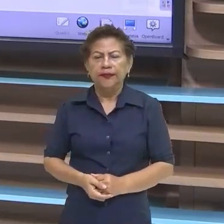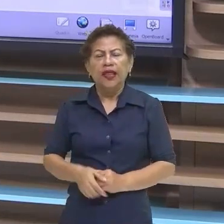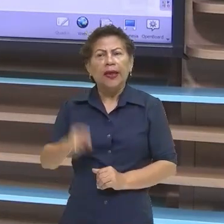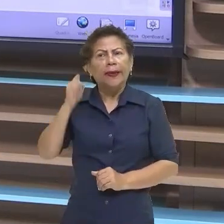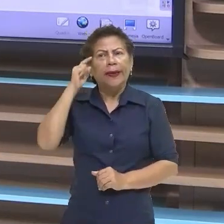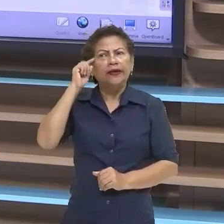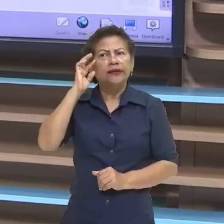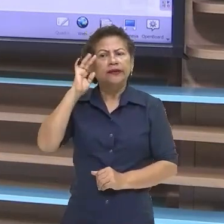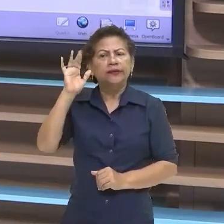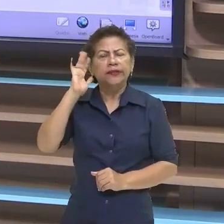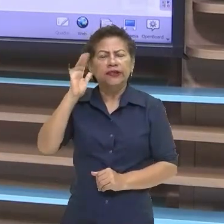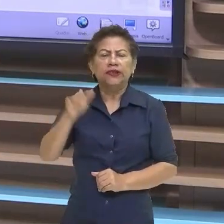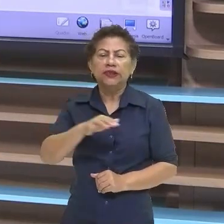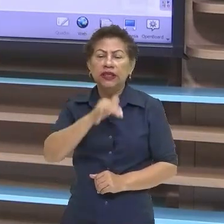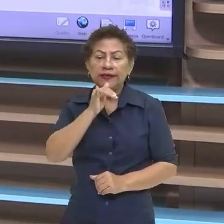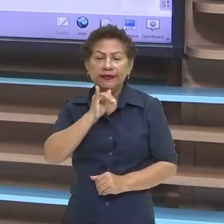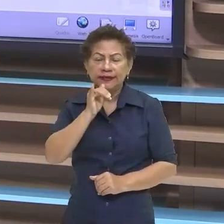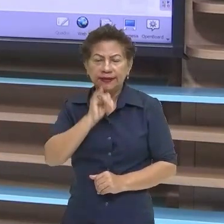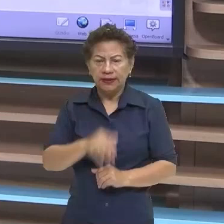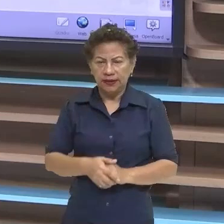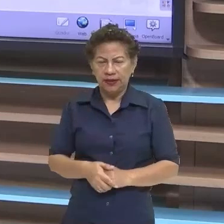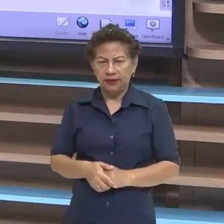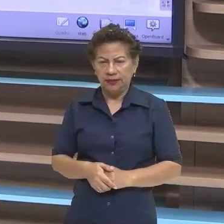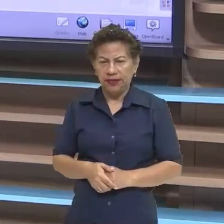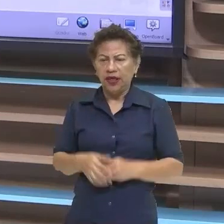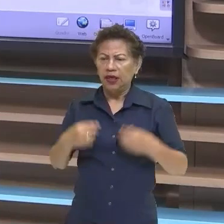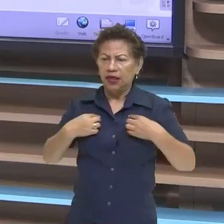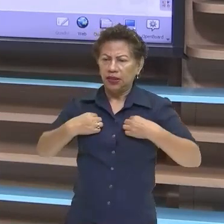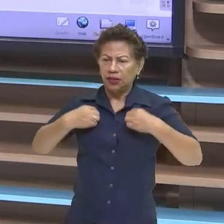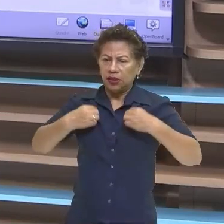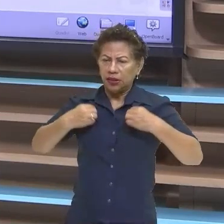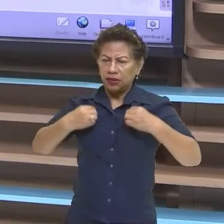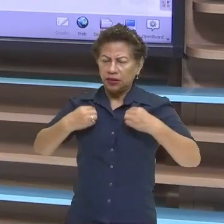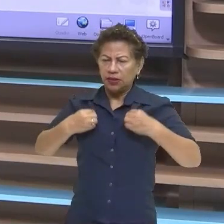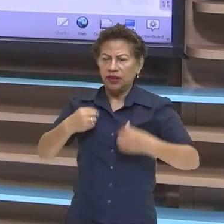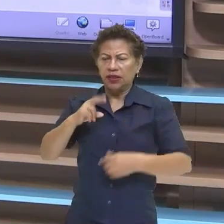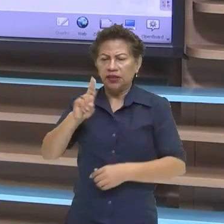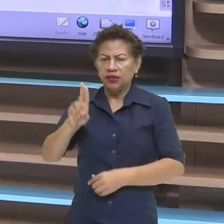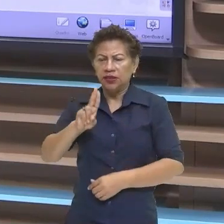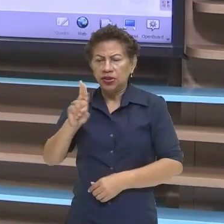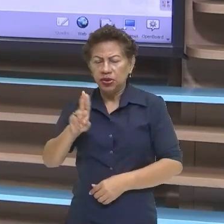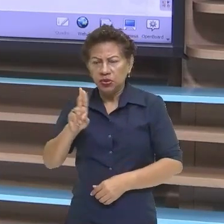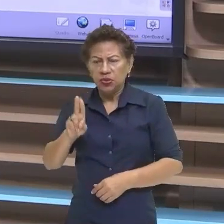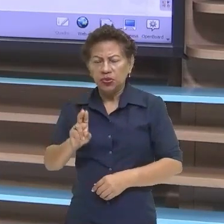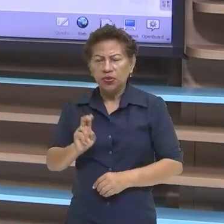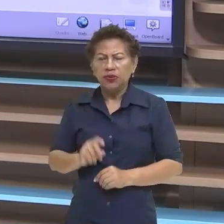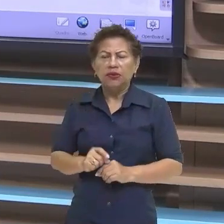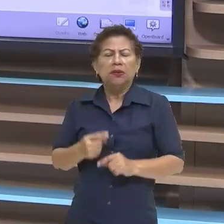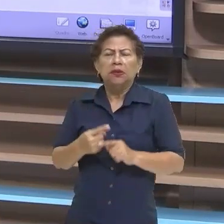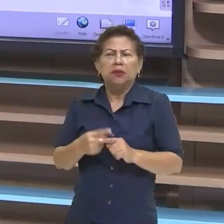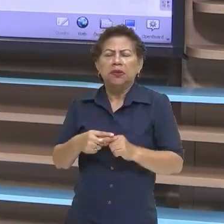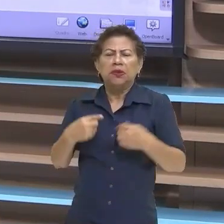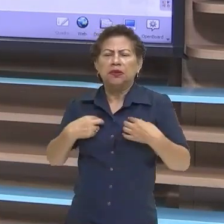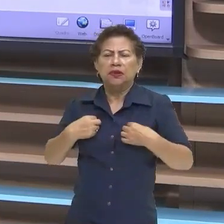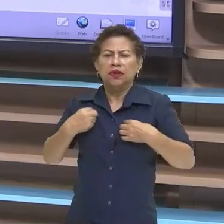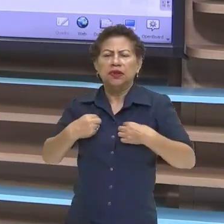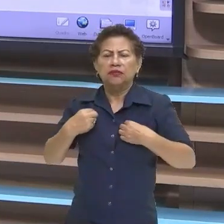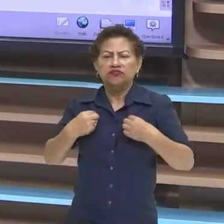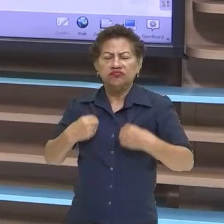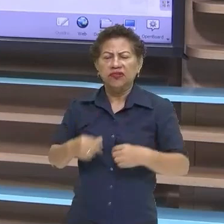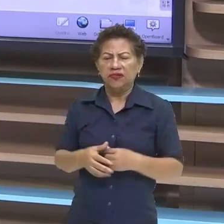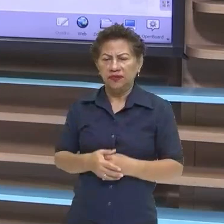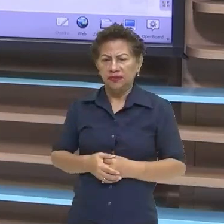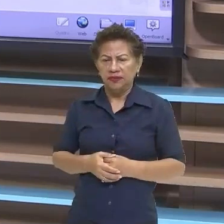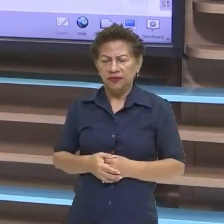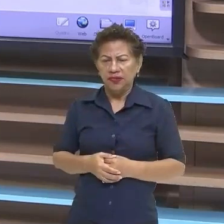para pensar, por exemplo, nas nossas roupas, né? A gente acaba utilizando um